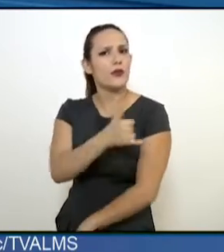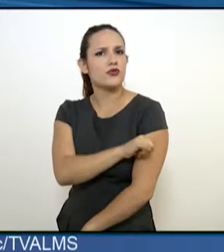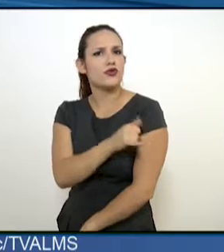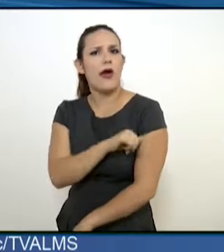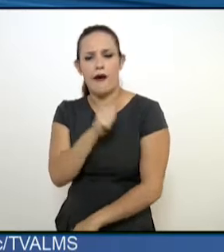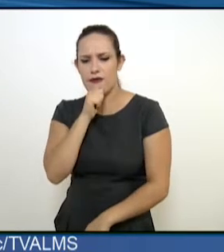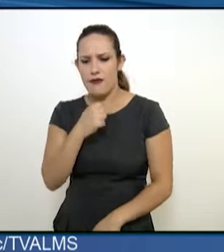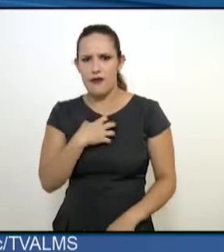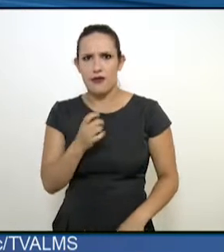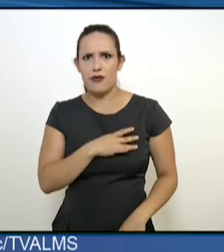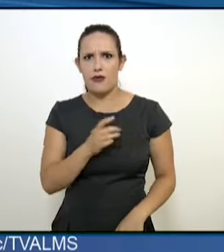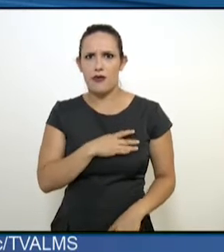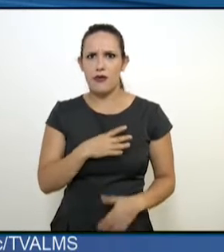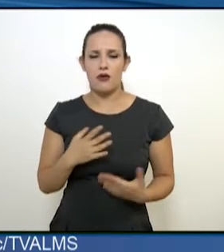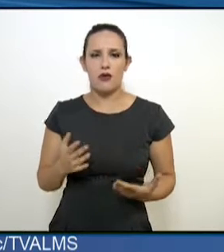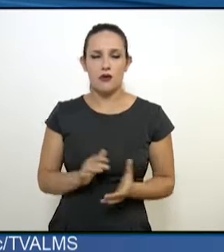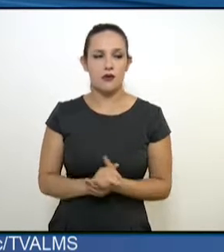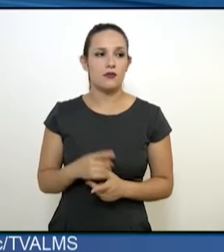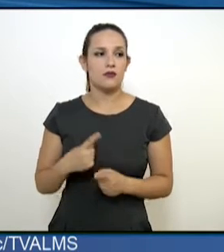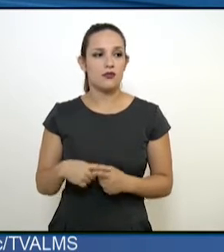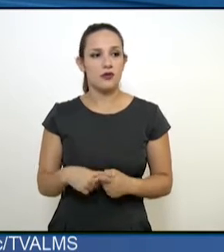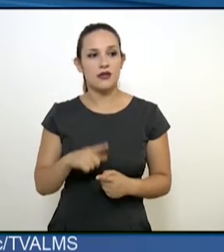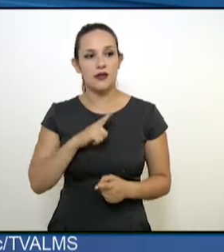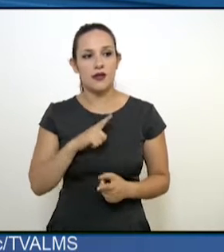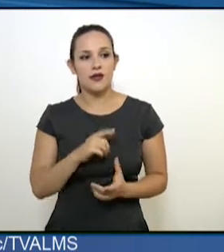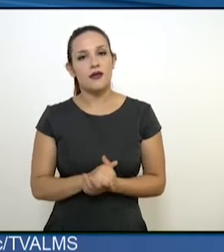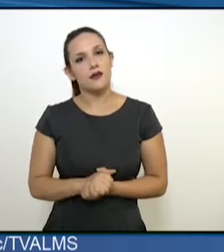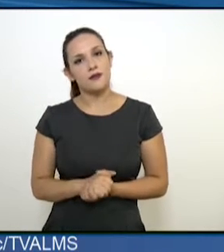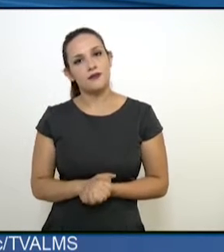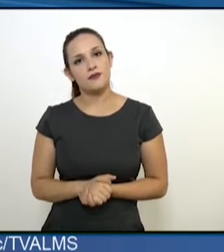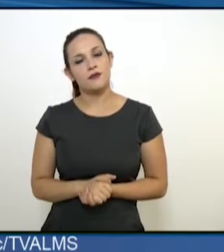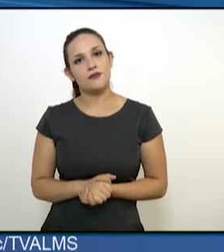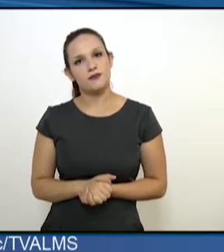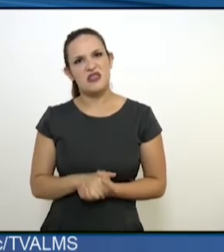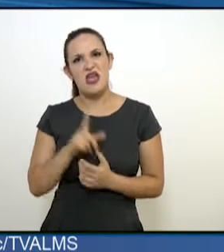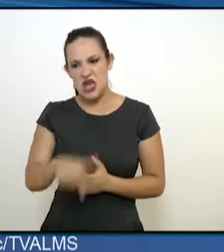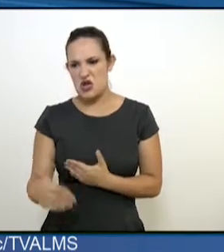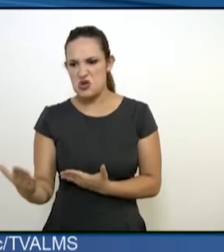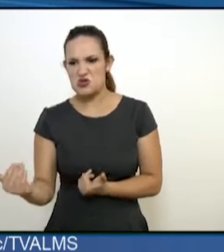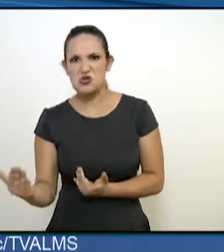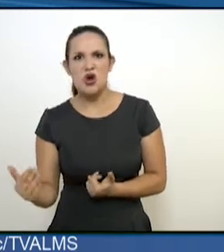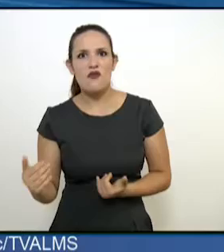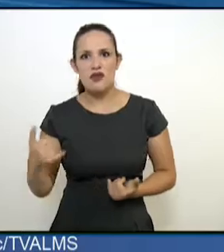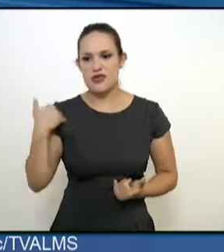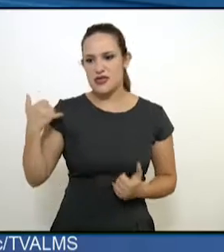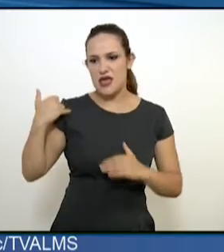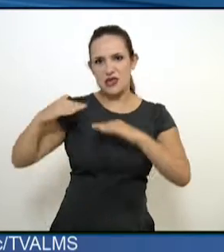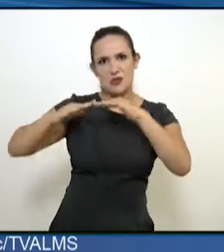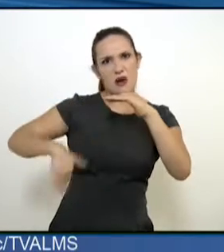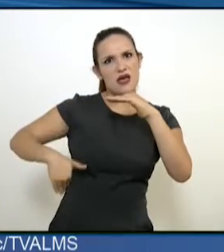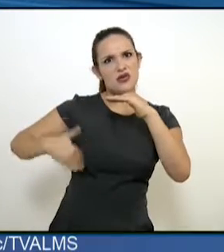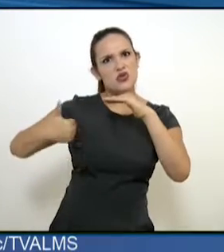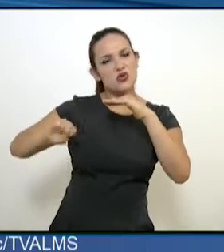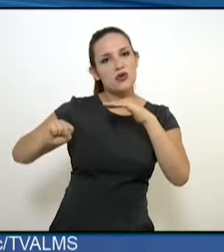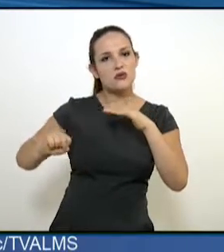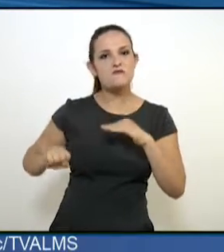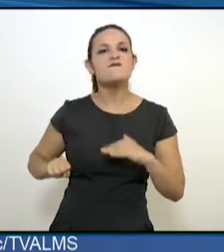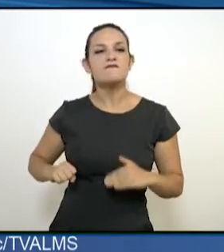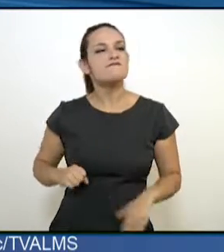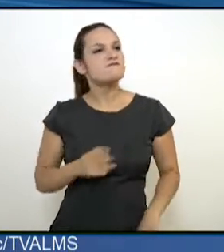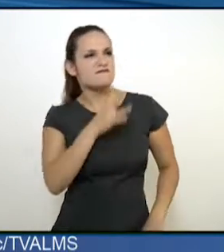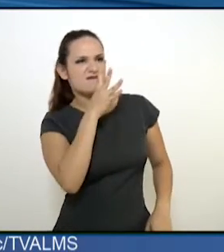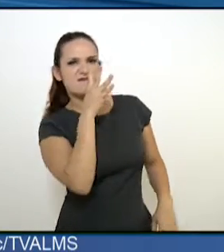os moleques, que são realmente bandidos, menores de idade, afrontam os